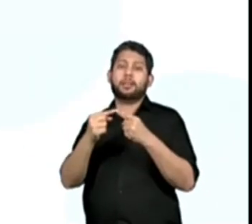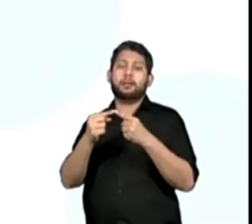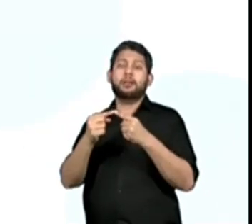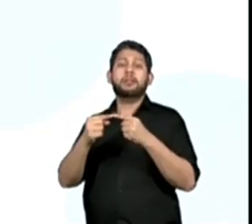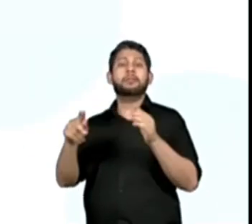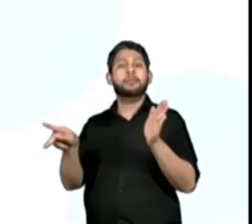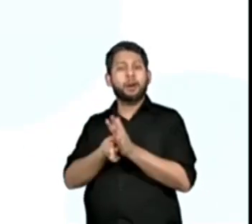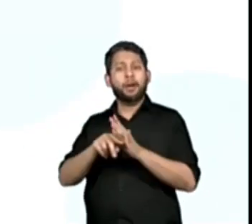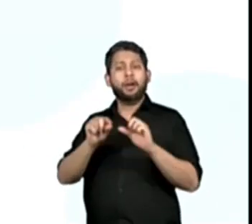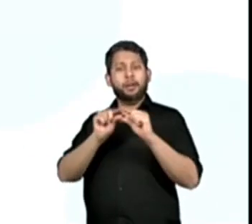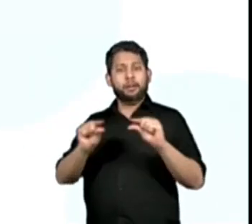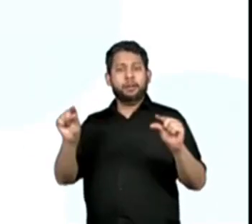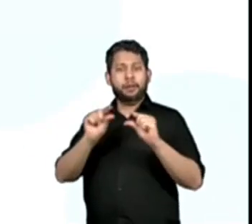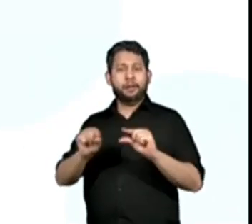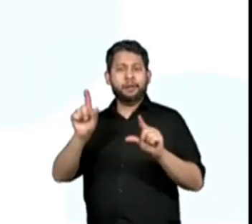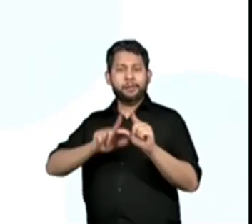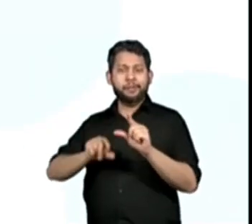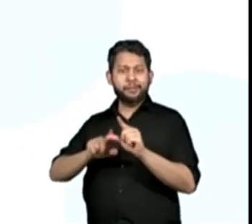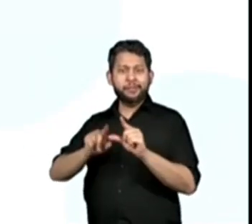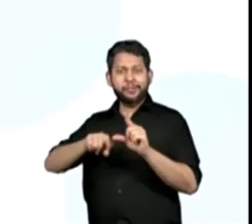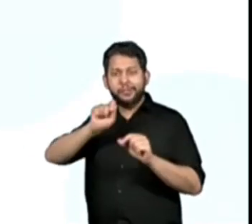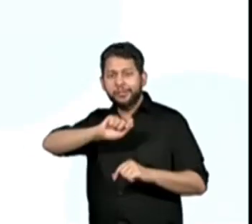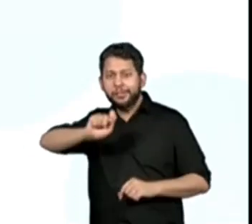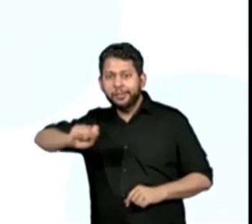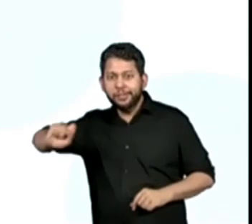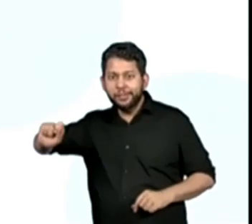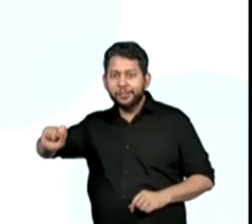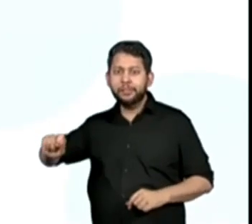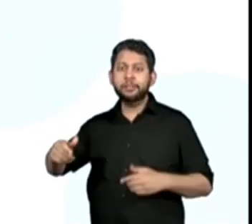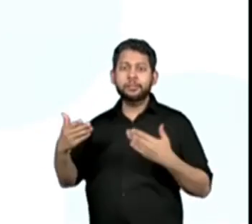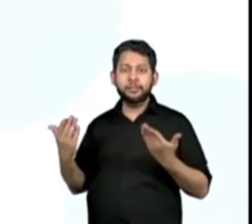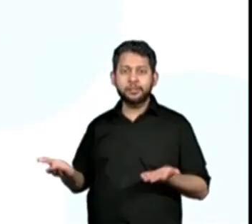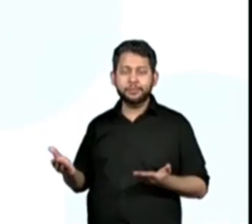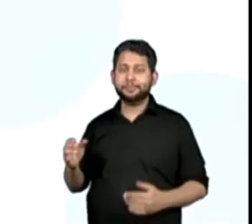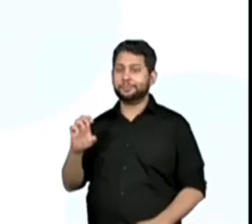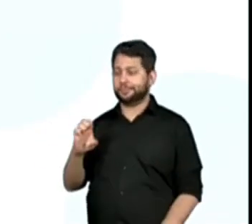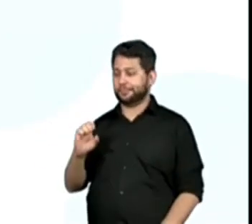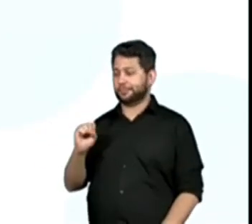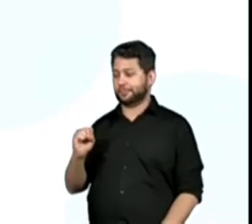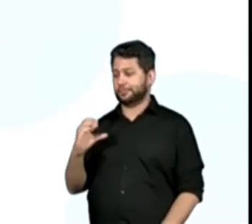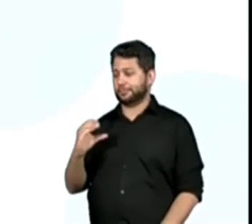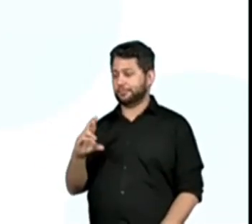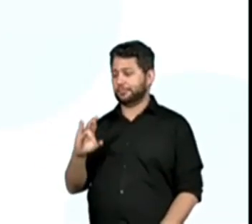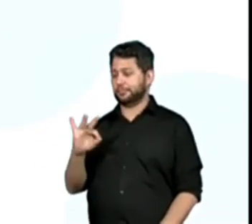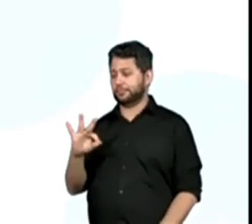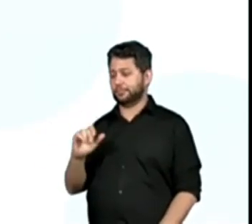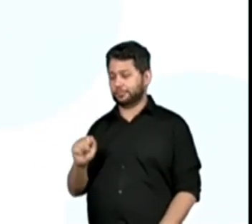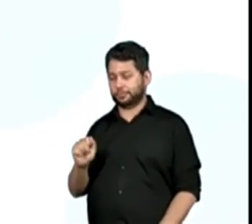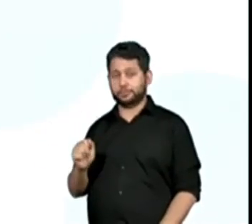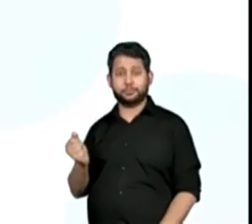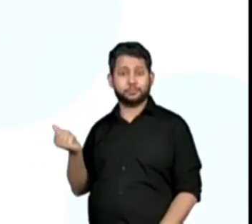os elementos verbais. Então, tudo que a gente tem de escrita.